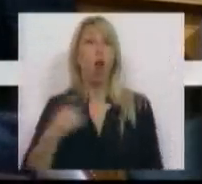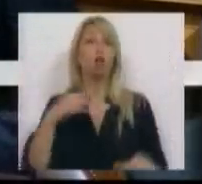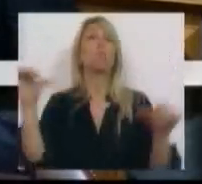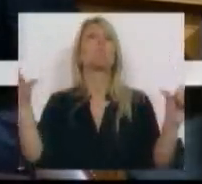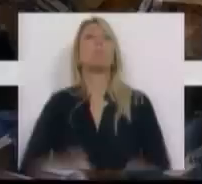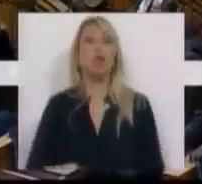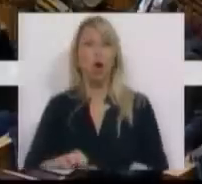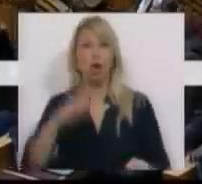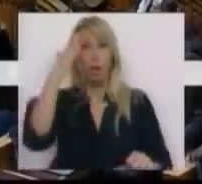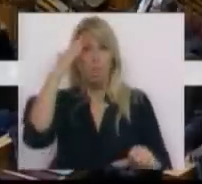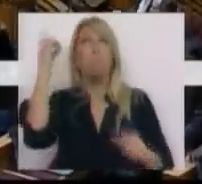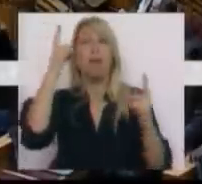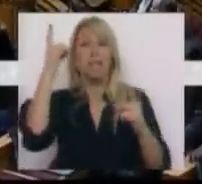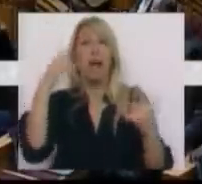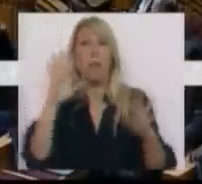julgávamos.